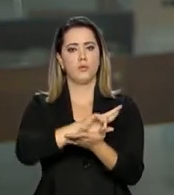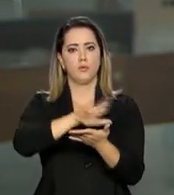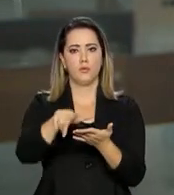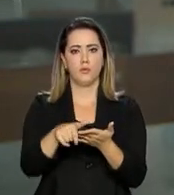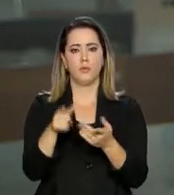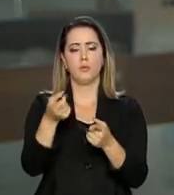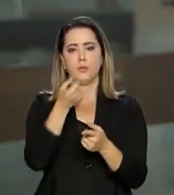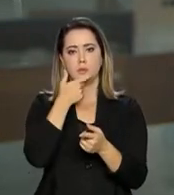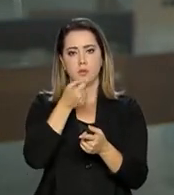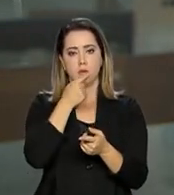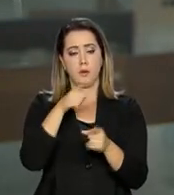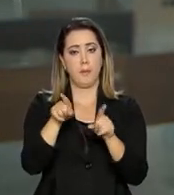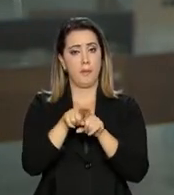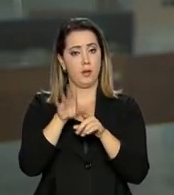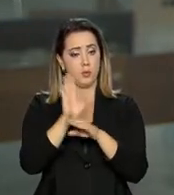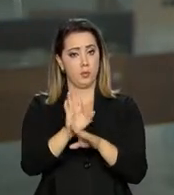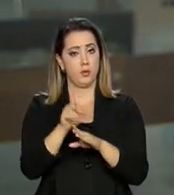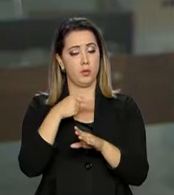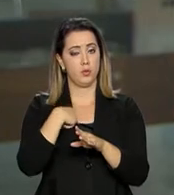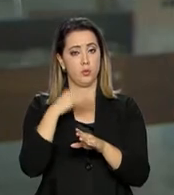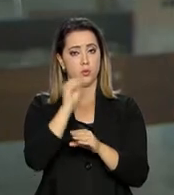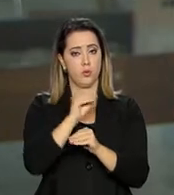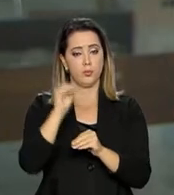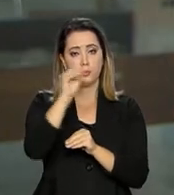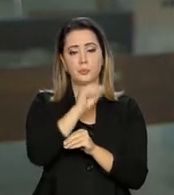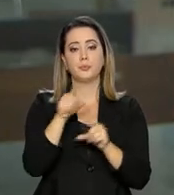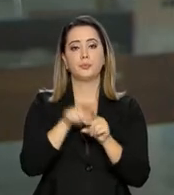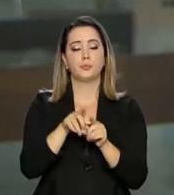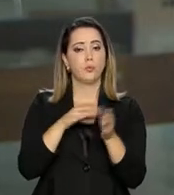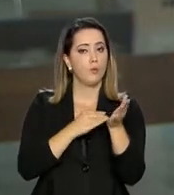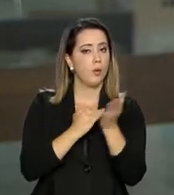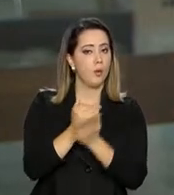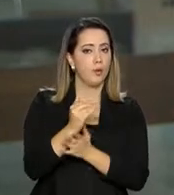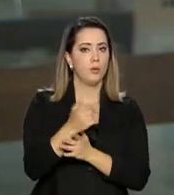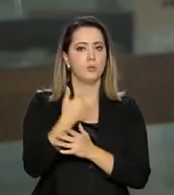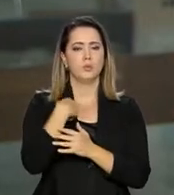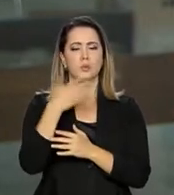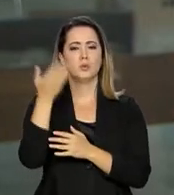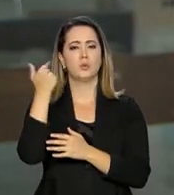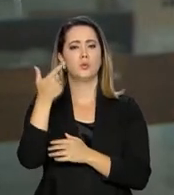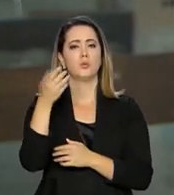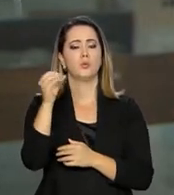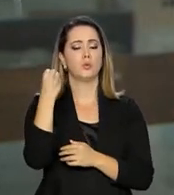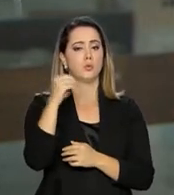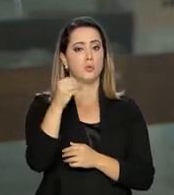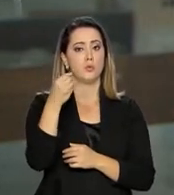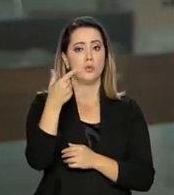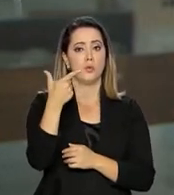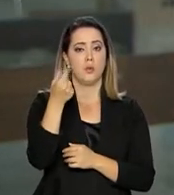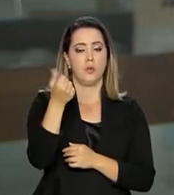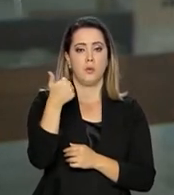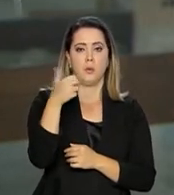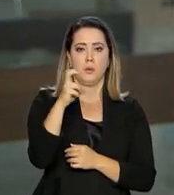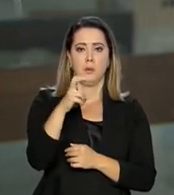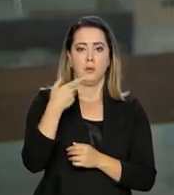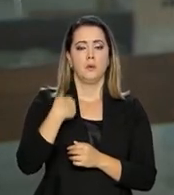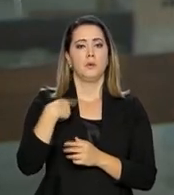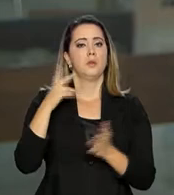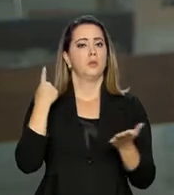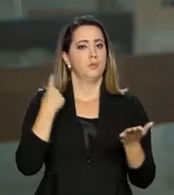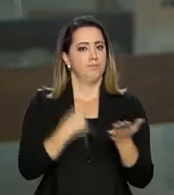anticonvulsivos para auxiliar no tratamento desde o início da epidemia em outubro de 2015 foram